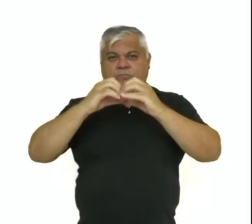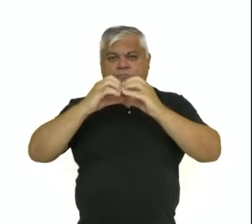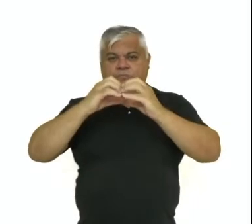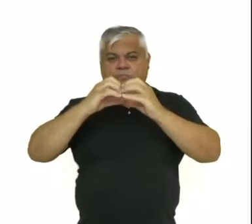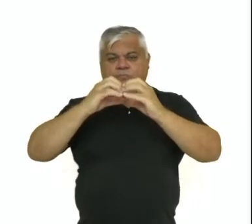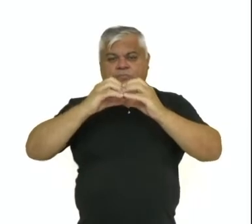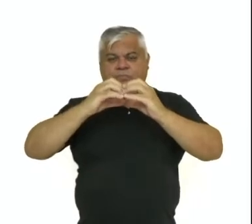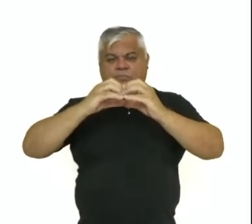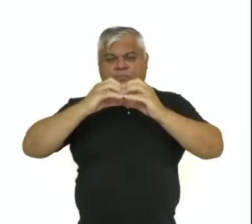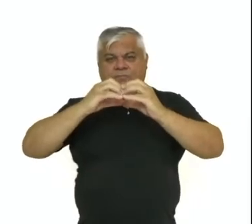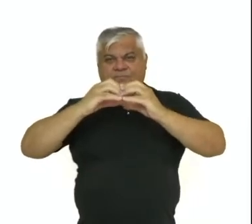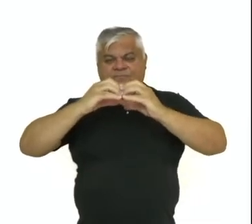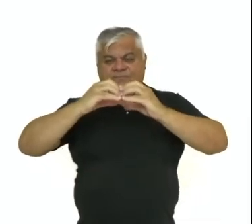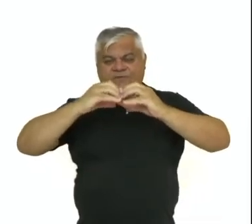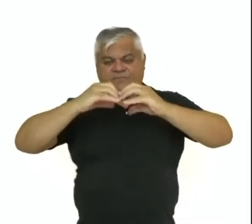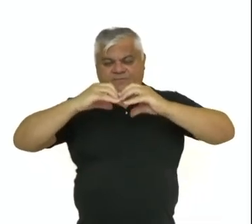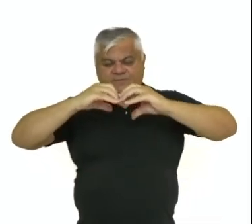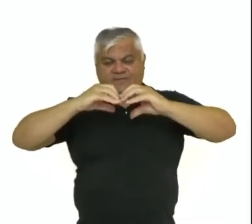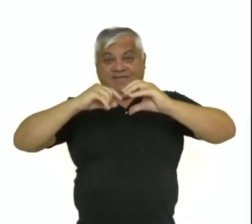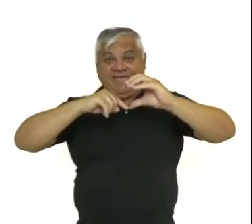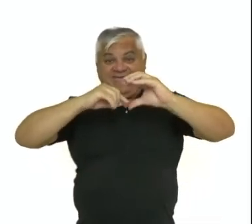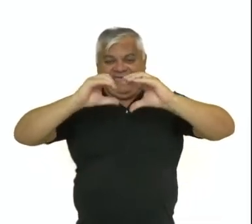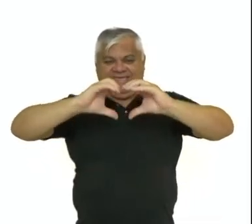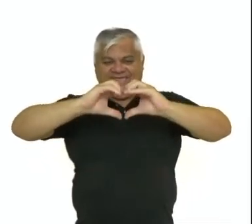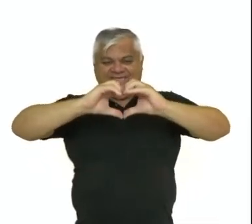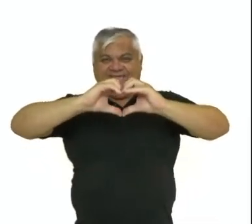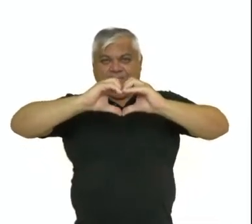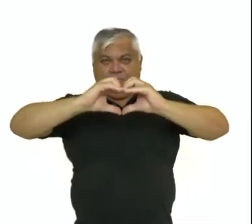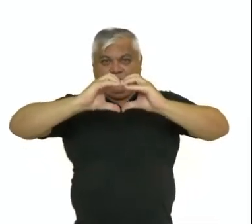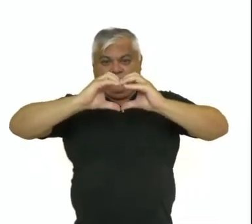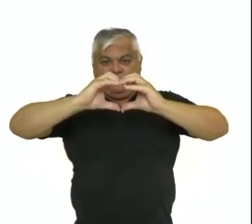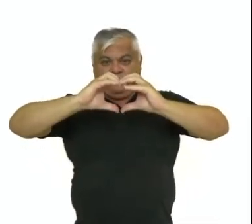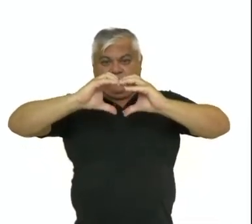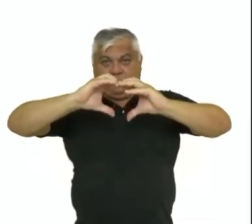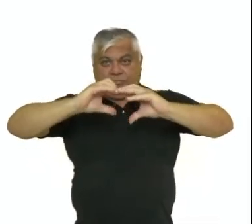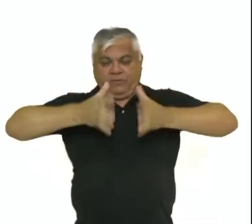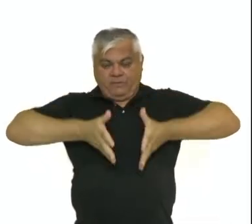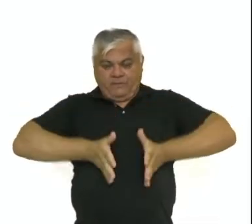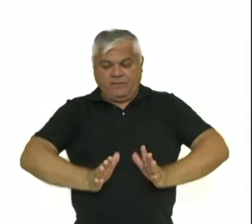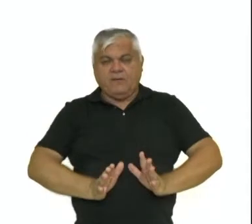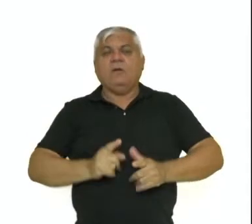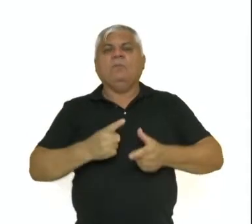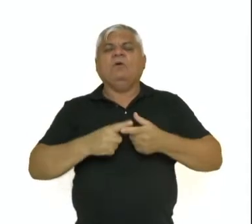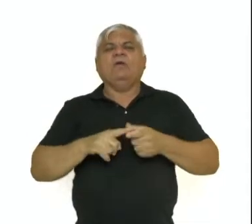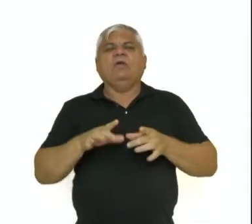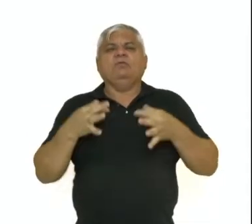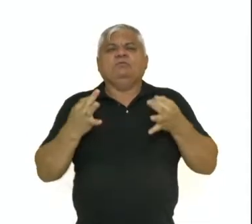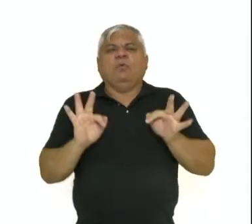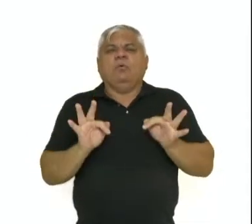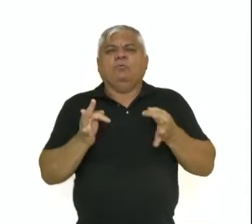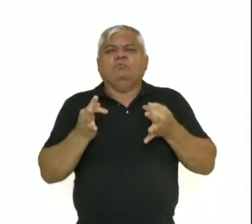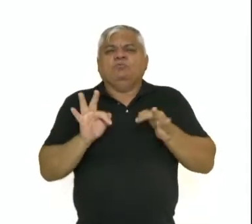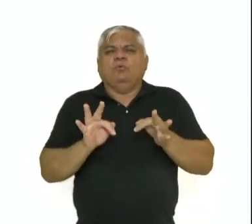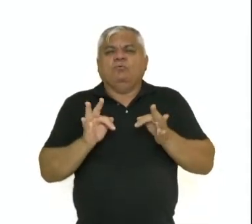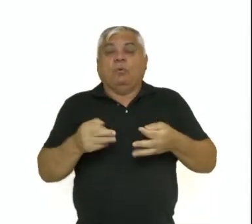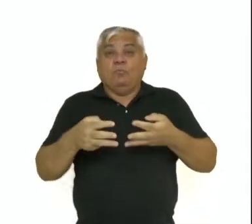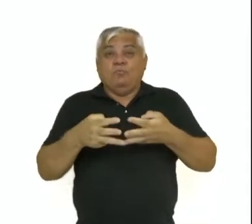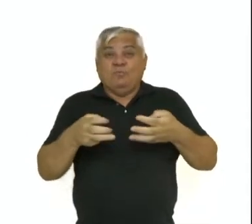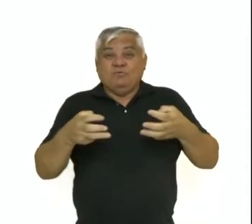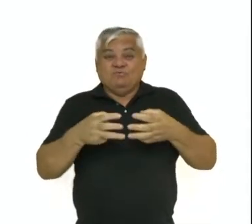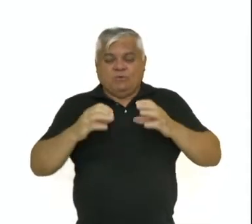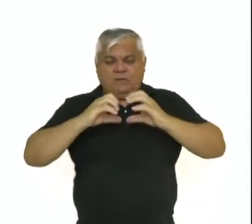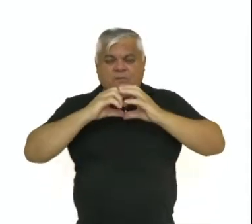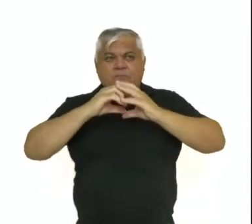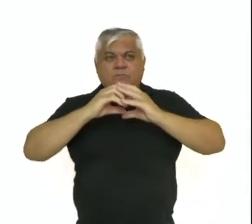a passagem do bebê. Essa dilatação é facilitada pelas contrações da musculatura. Então,